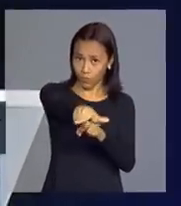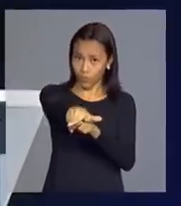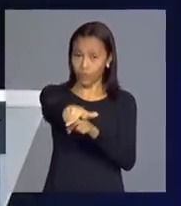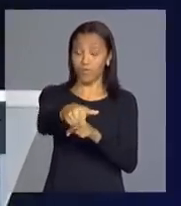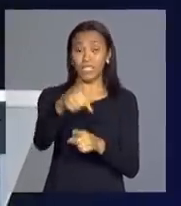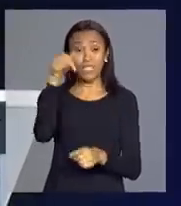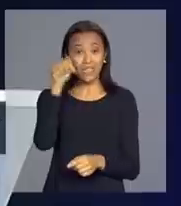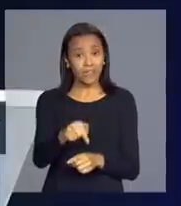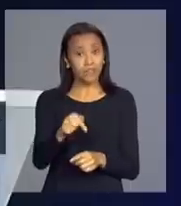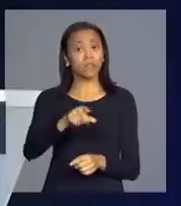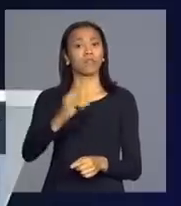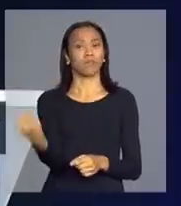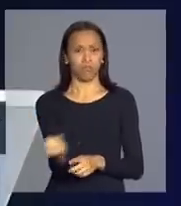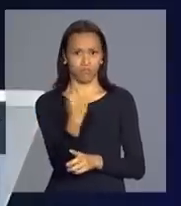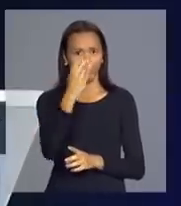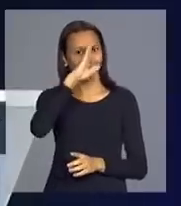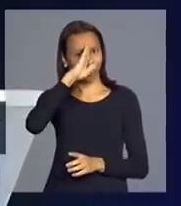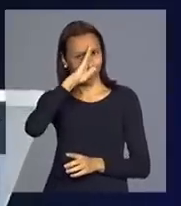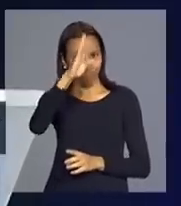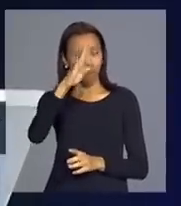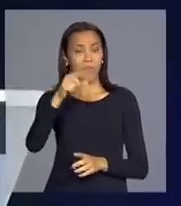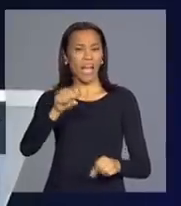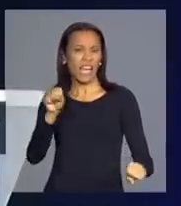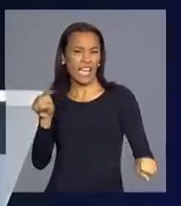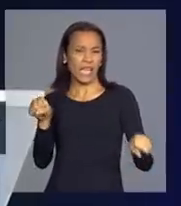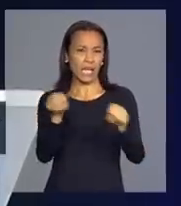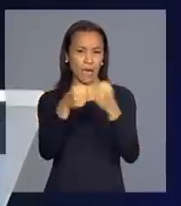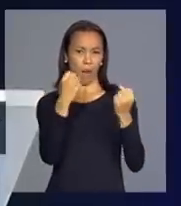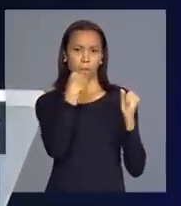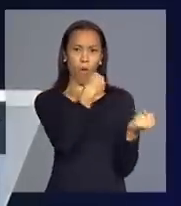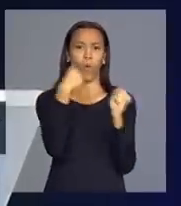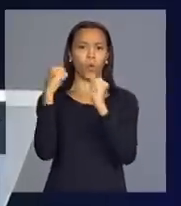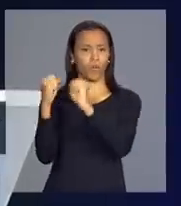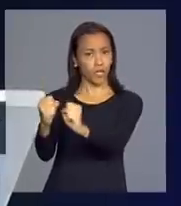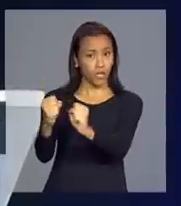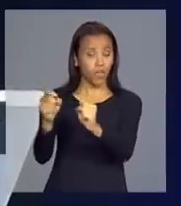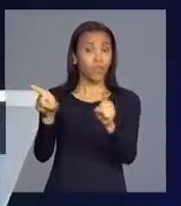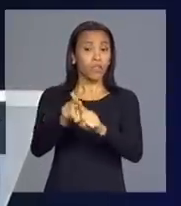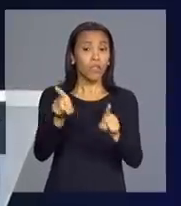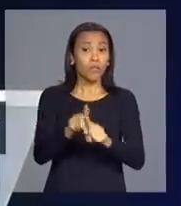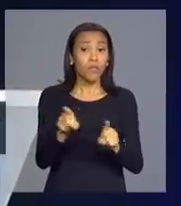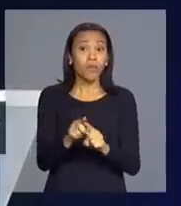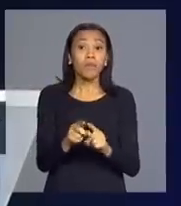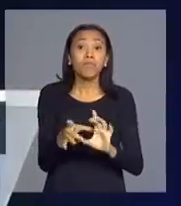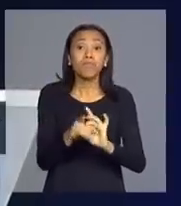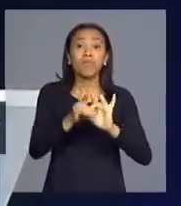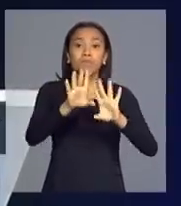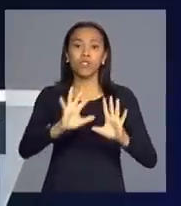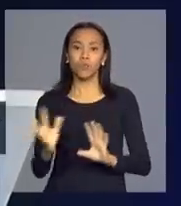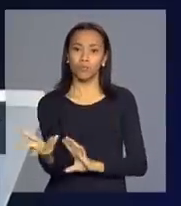é essencial para quebrar monopólios e garantir a eficiência da logística no país.